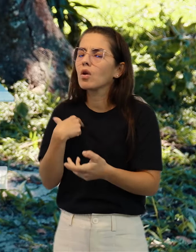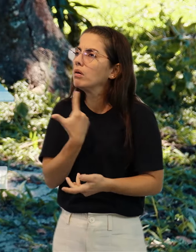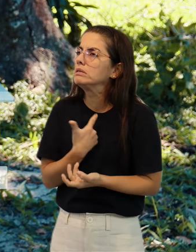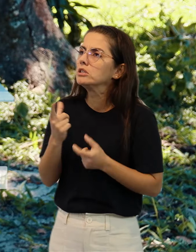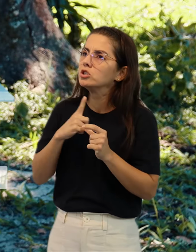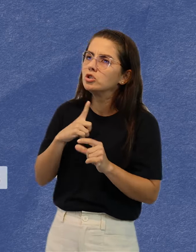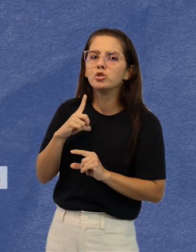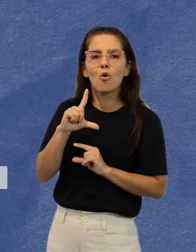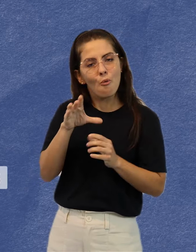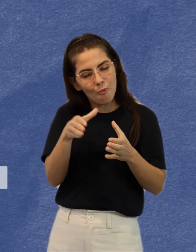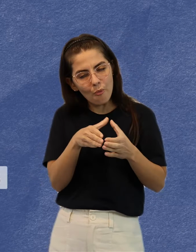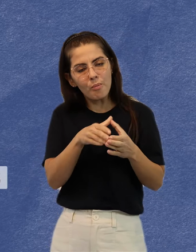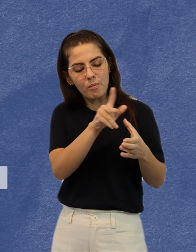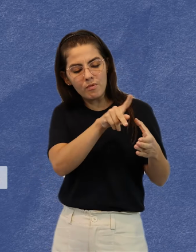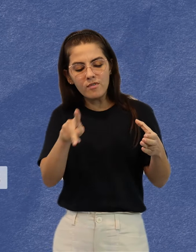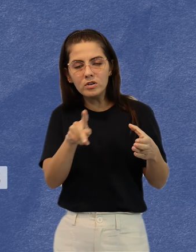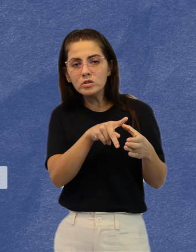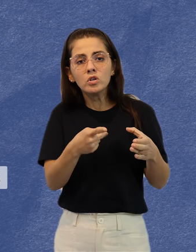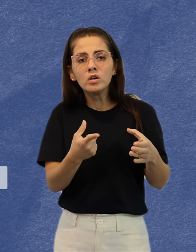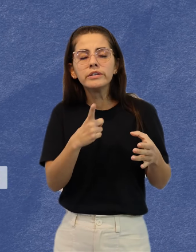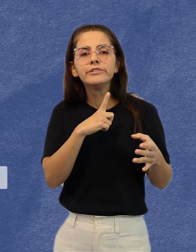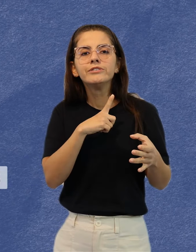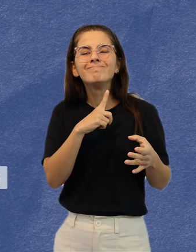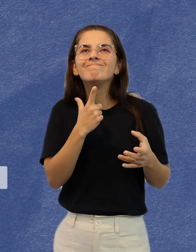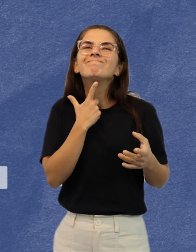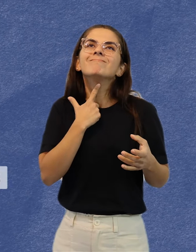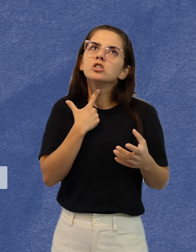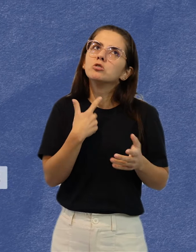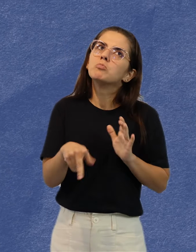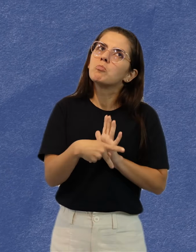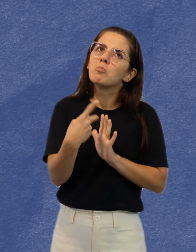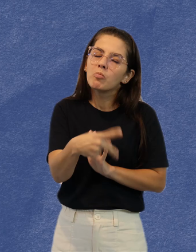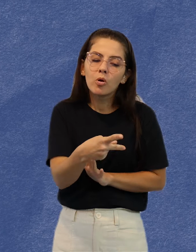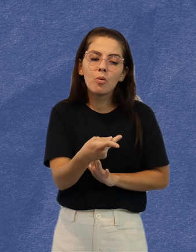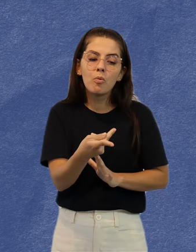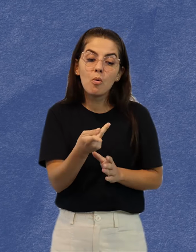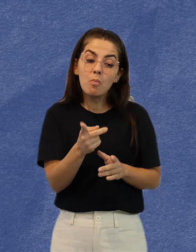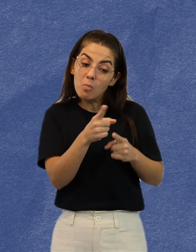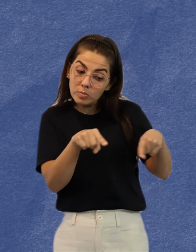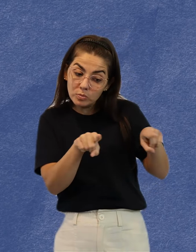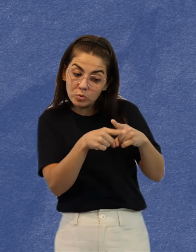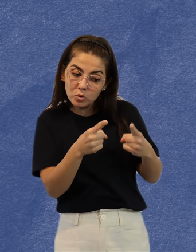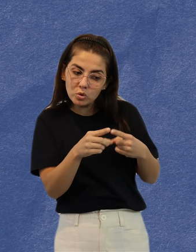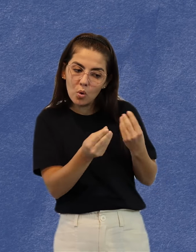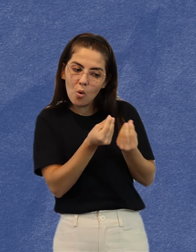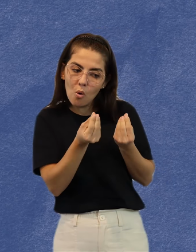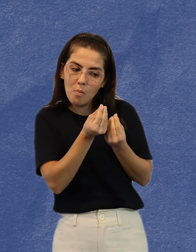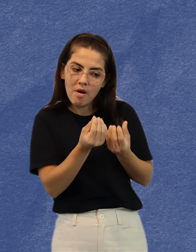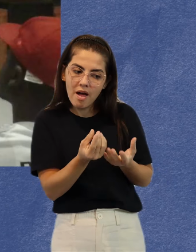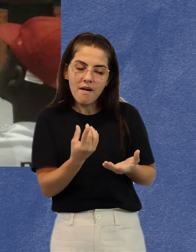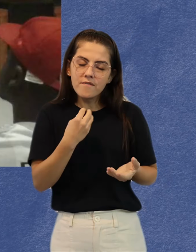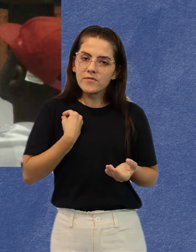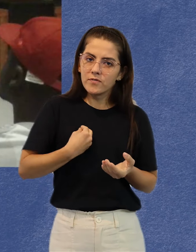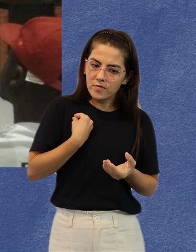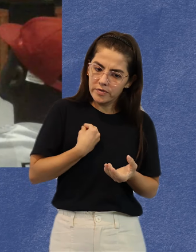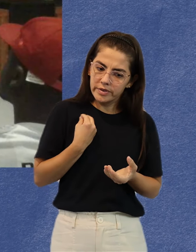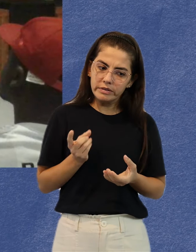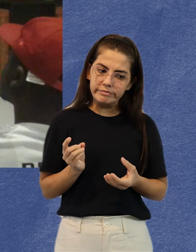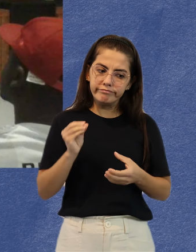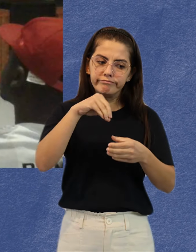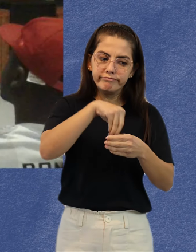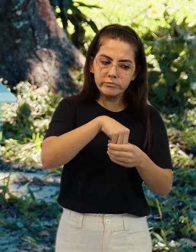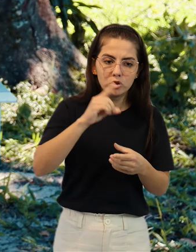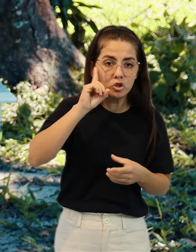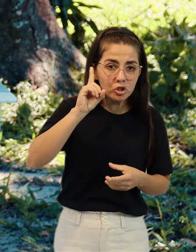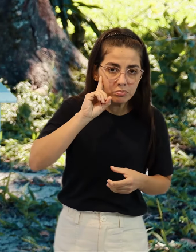momento nós tínhamos um grupo de professores que estava muito afim de fazer com que a música fosse realidade na cidade, nas